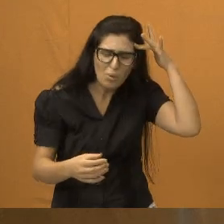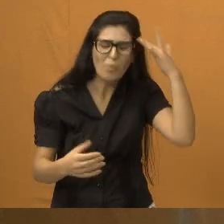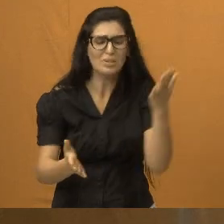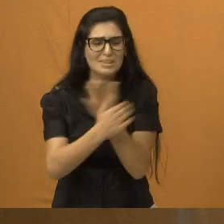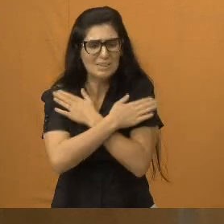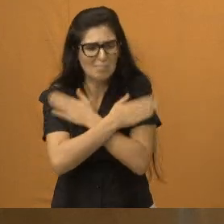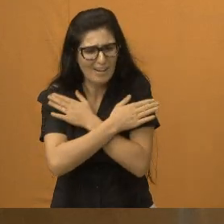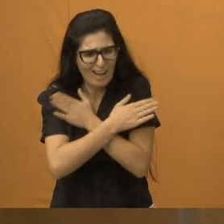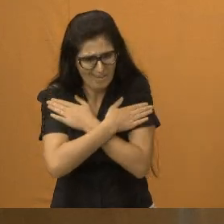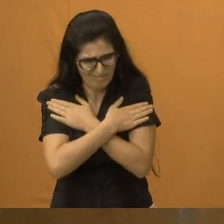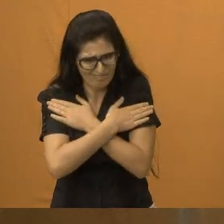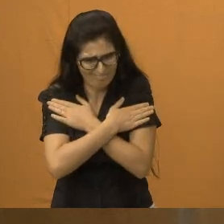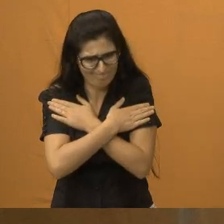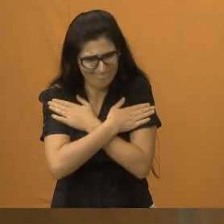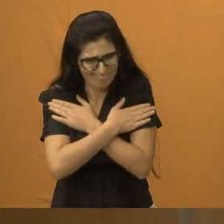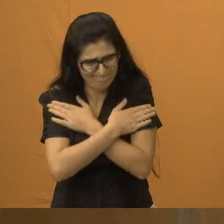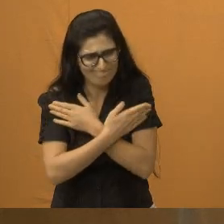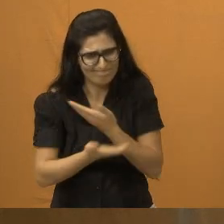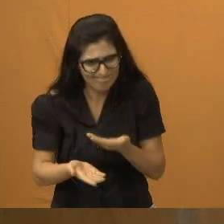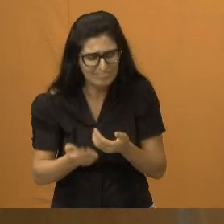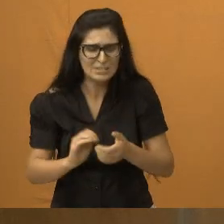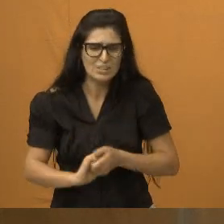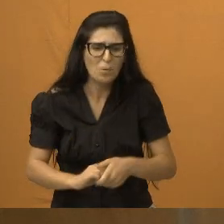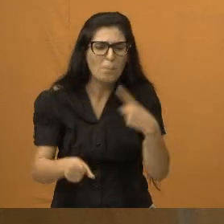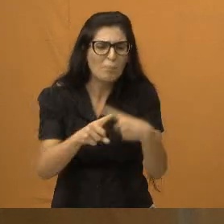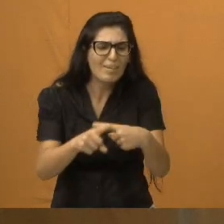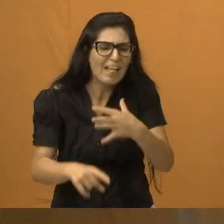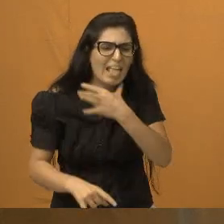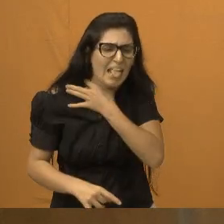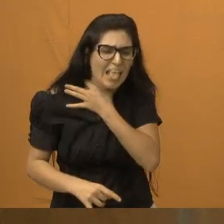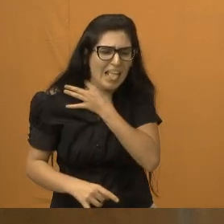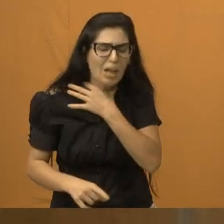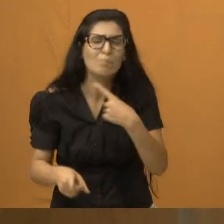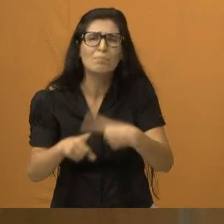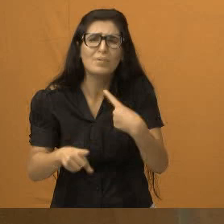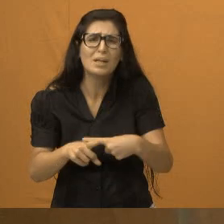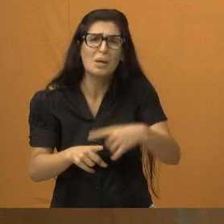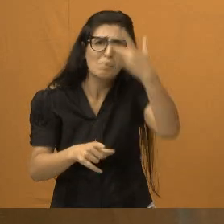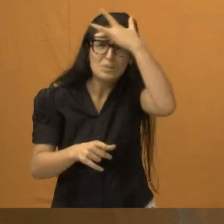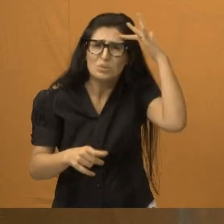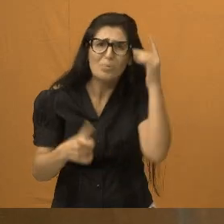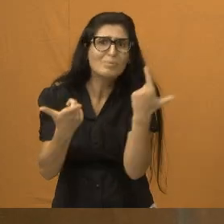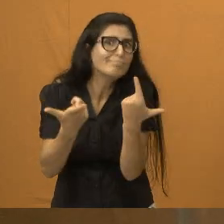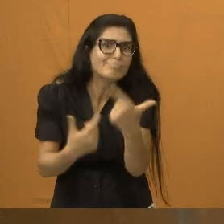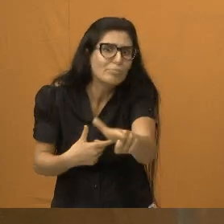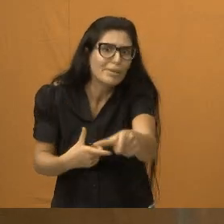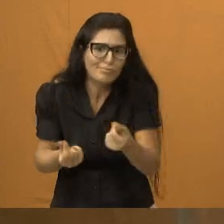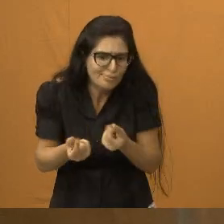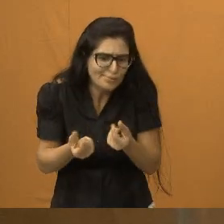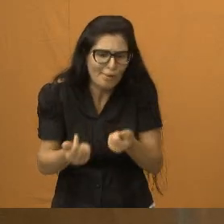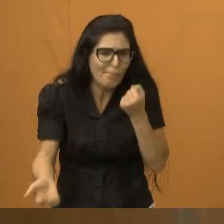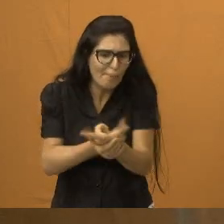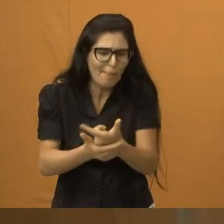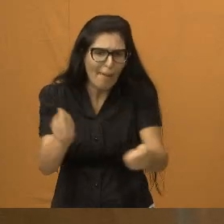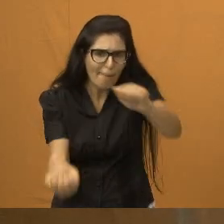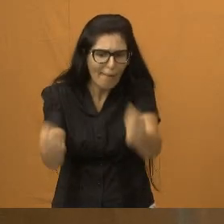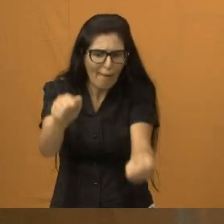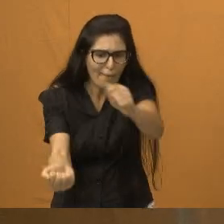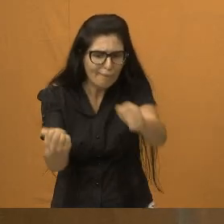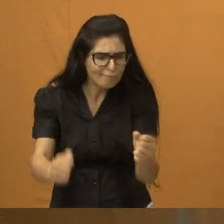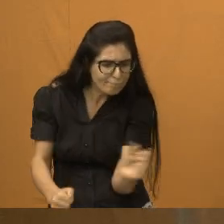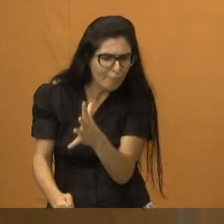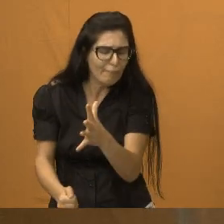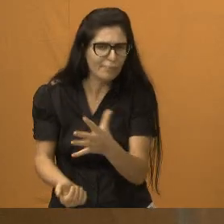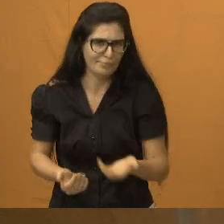de investimento. Então, por que houve essa crise? Porque as pessoas não estavam com recurso suficiente para investir em novos carros. E com os carros